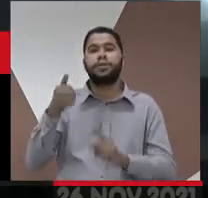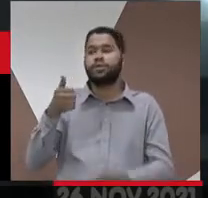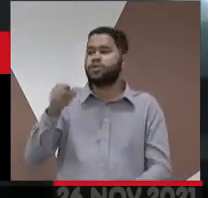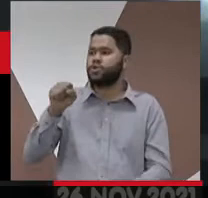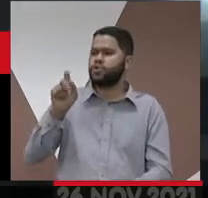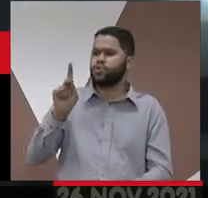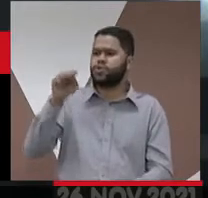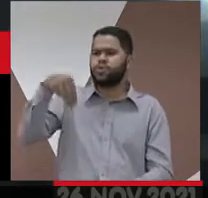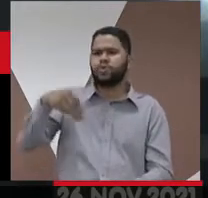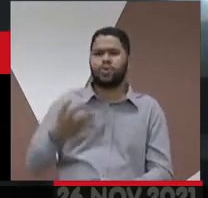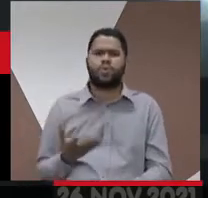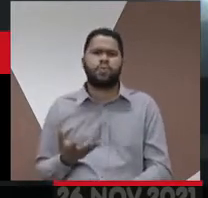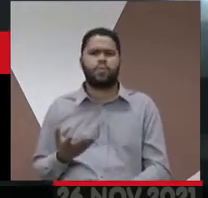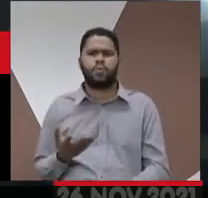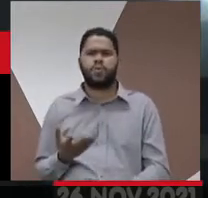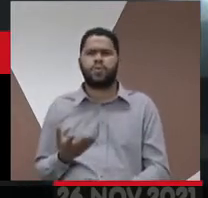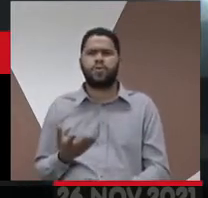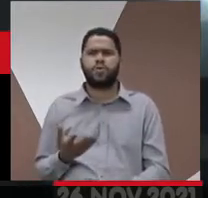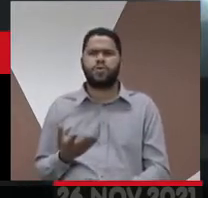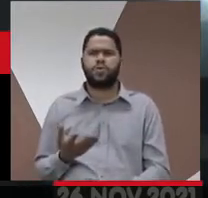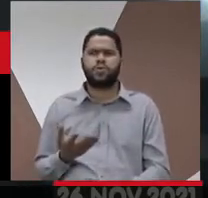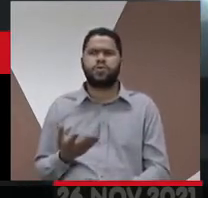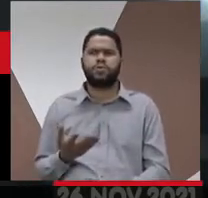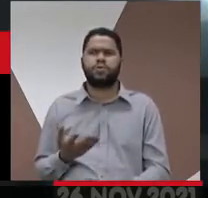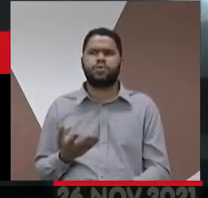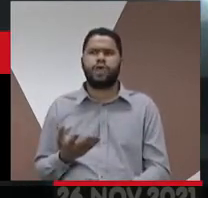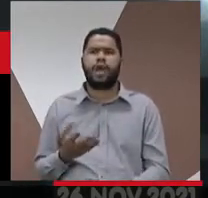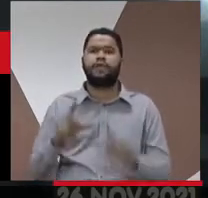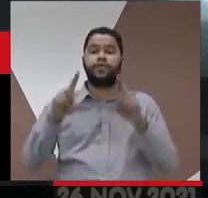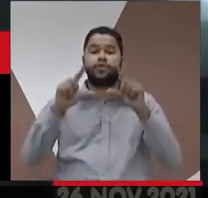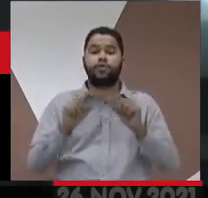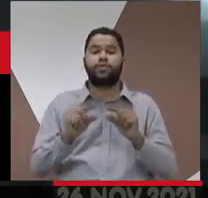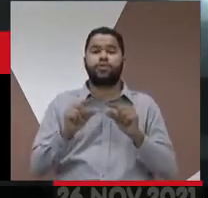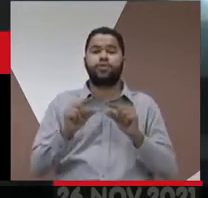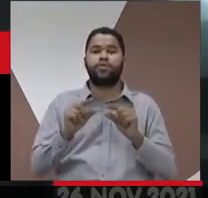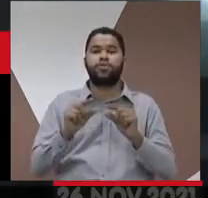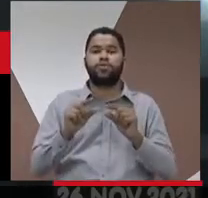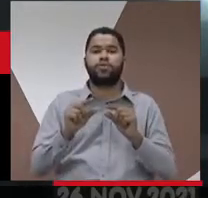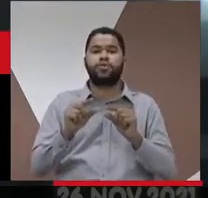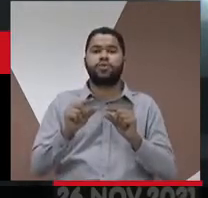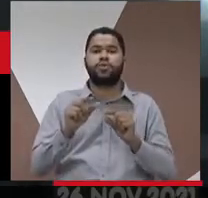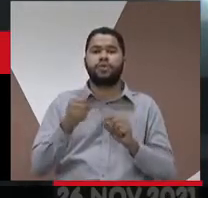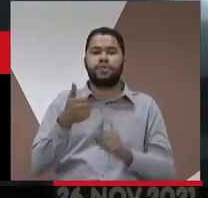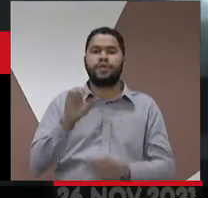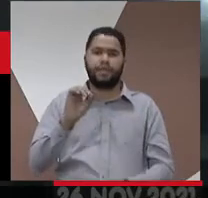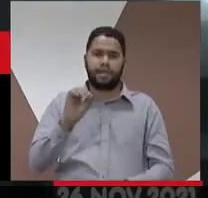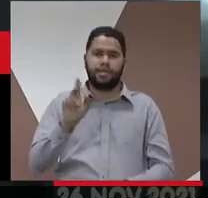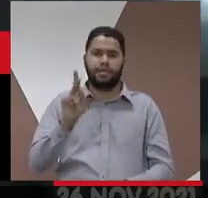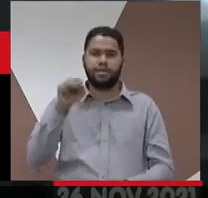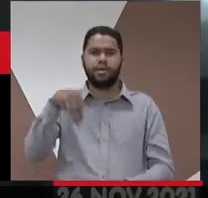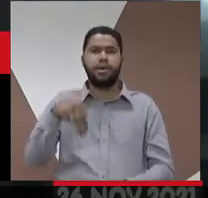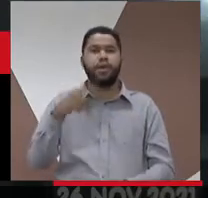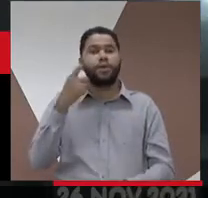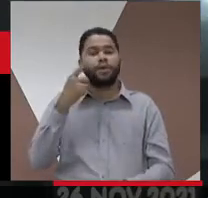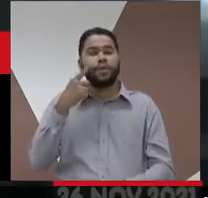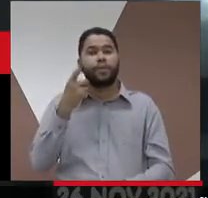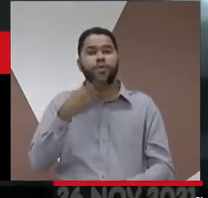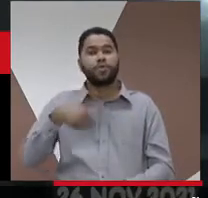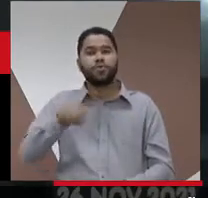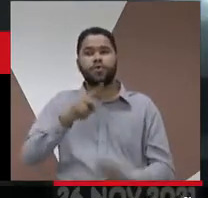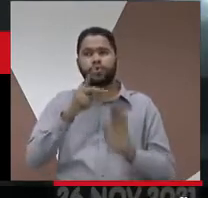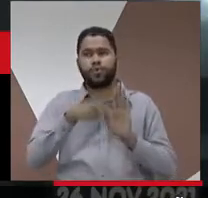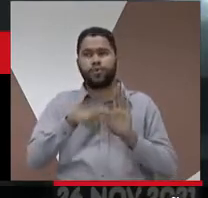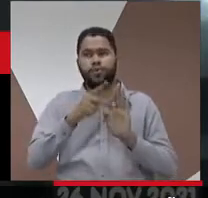quilômetros. Eram 8, juntaram 10. Vai naquelas lâminas, inclusive, do nosso projeto, que isso aqui já está